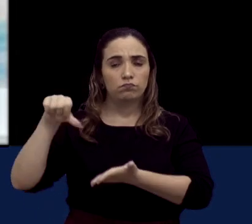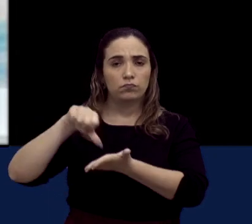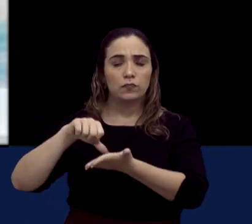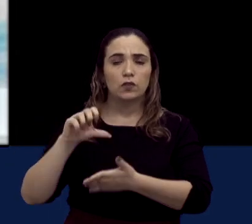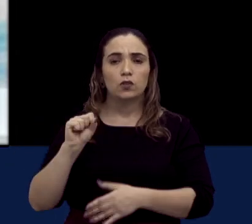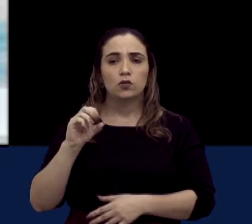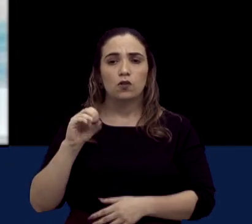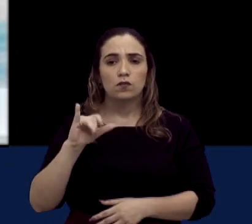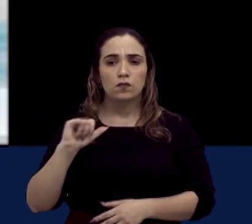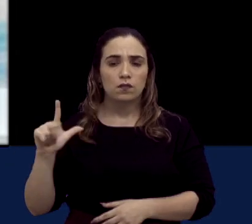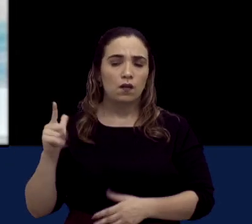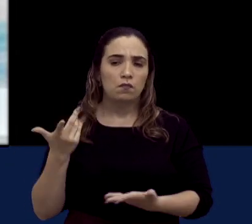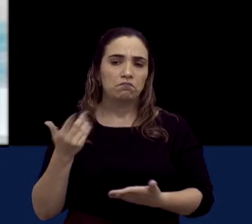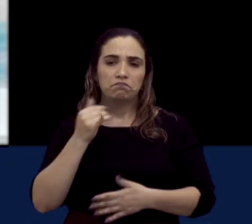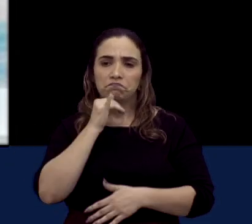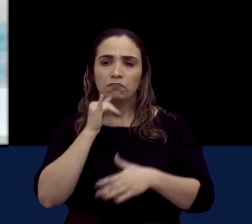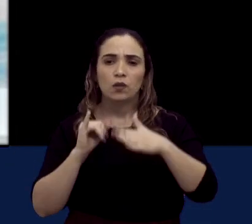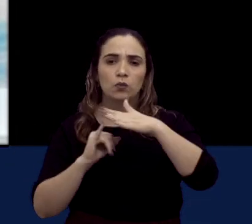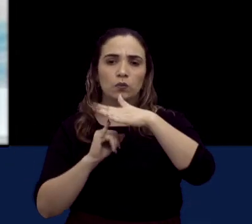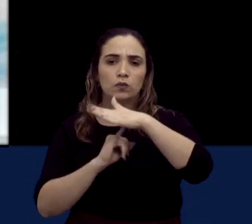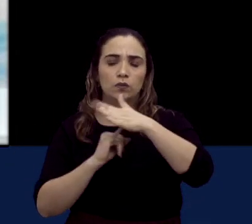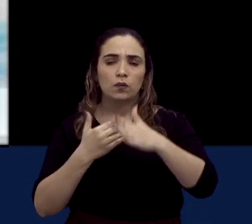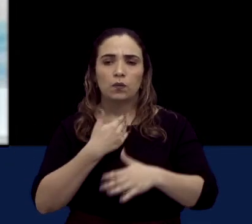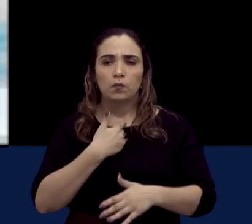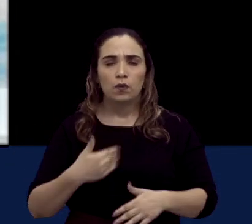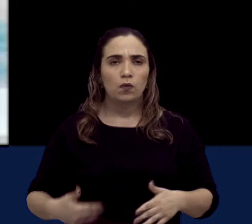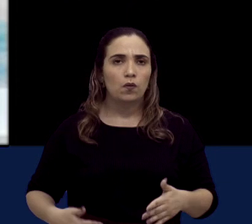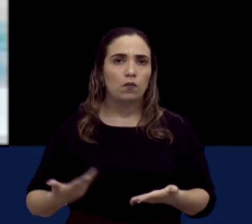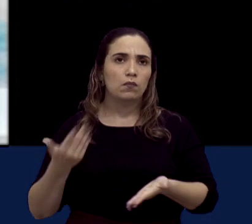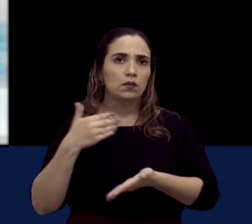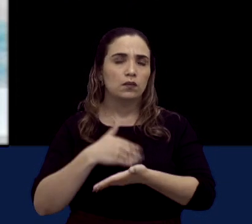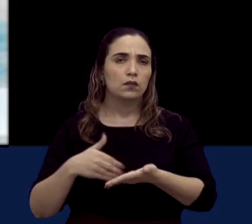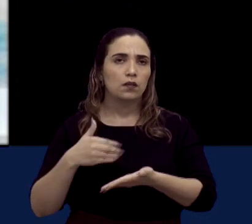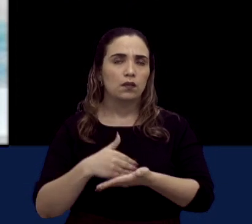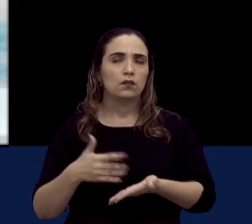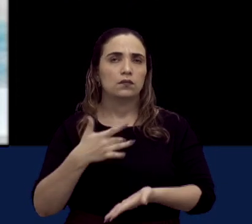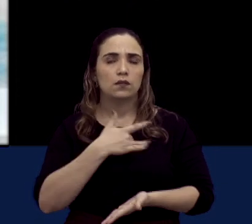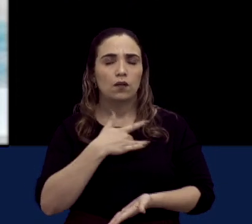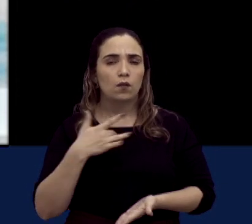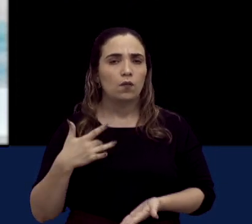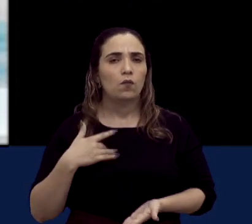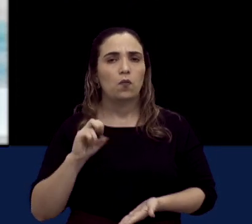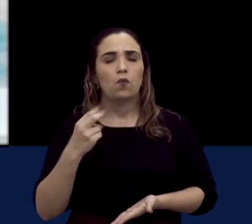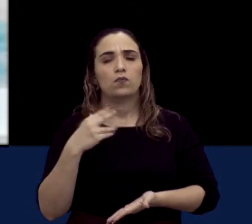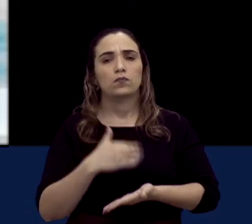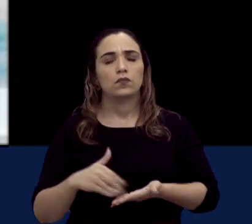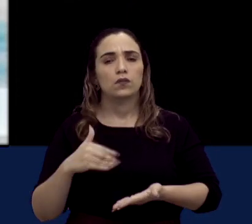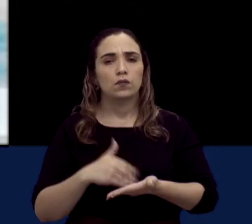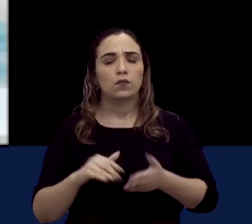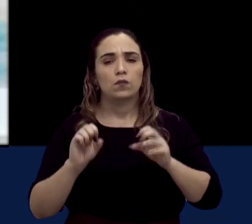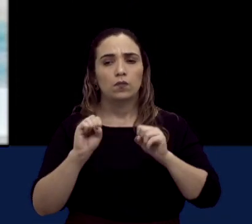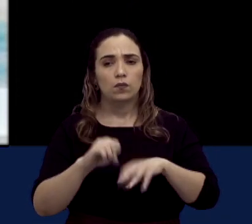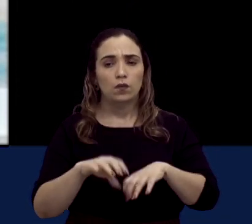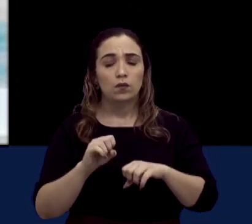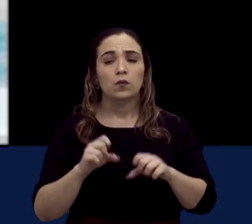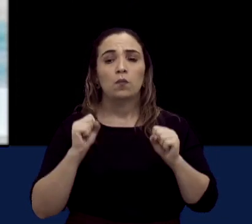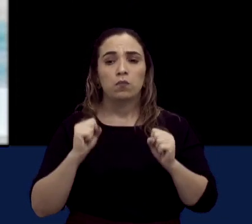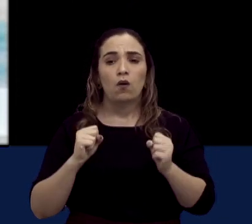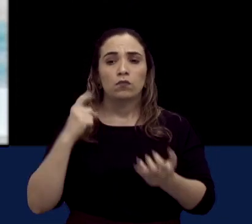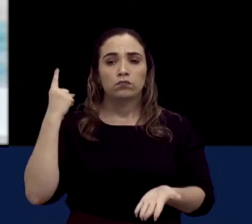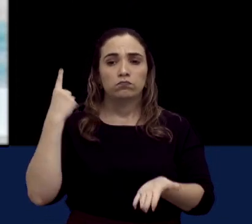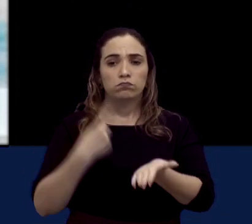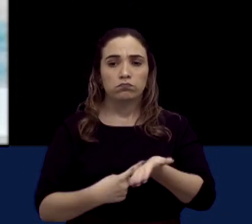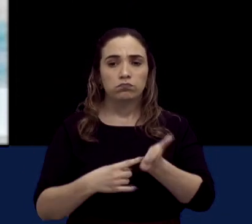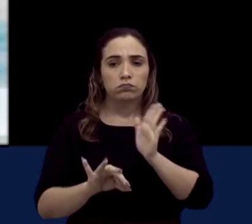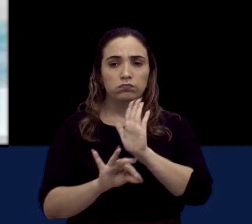uma instituição pública, como uma Secretaria de Saúde, uma Secretaria da Educação, ela firma contrato